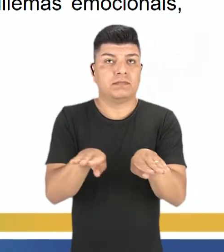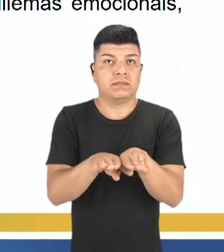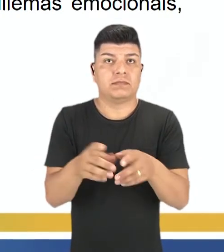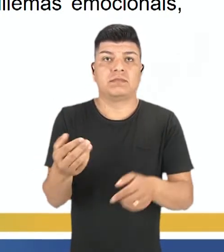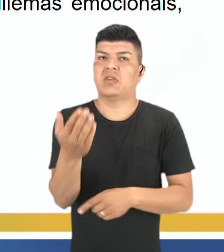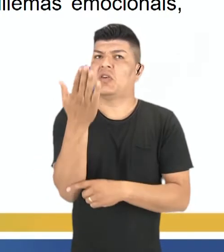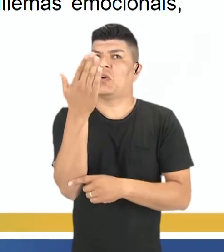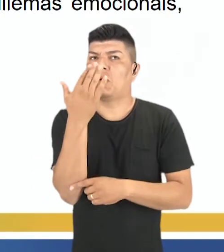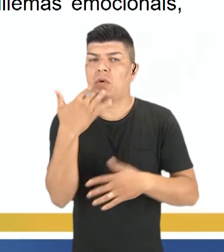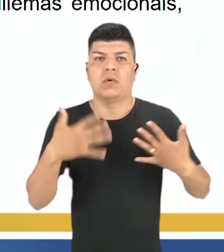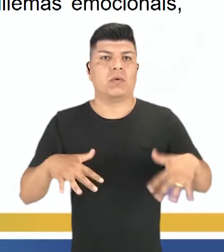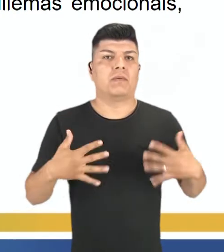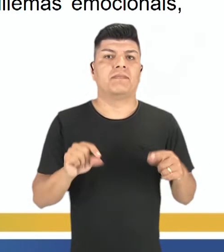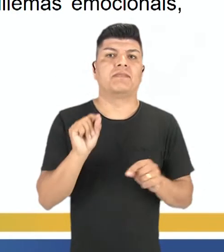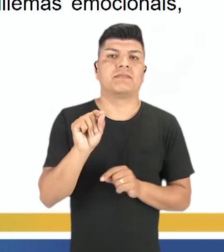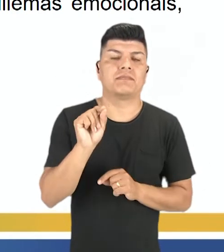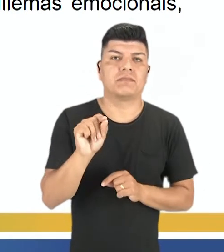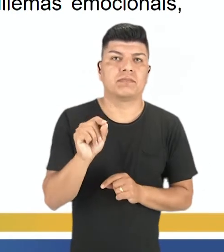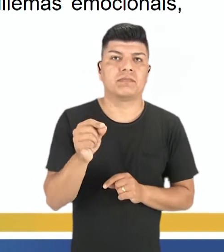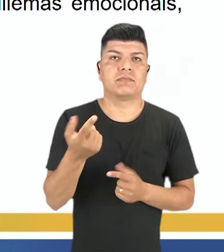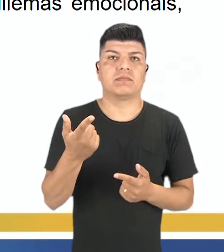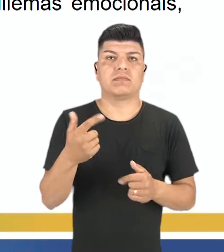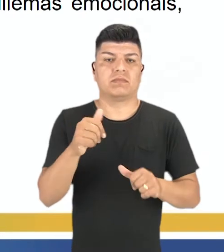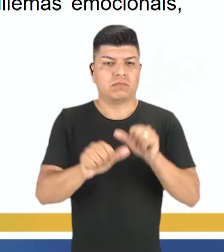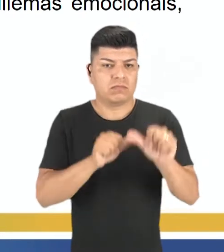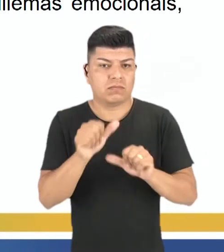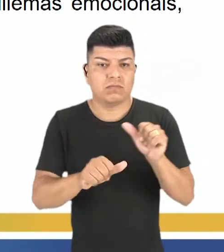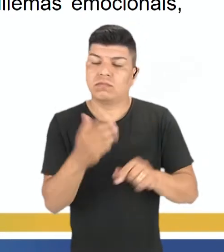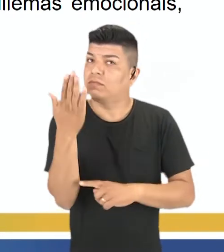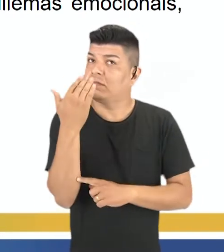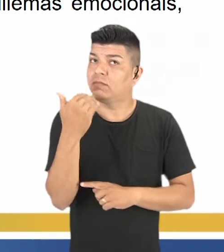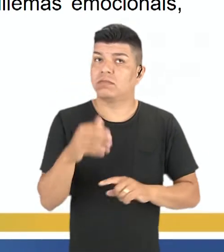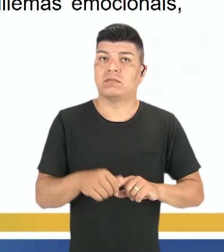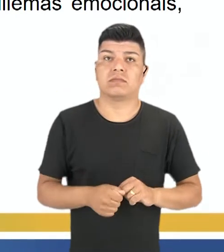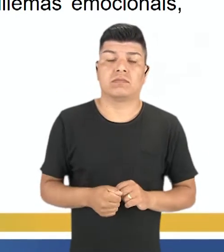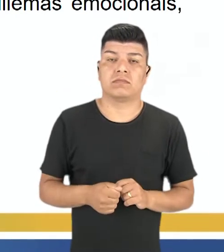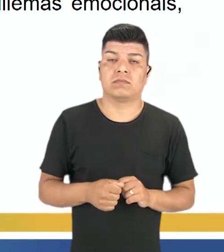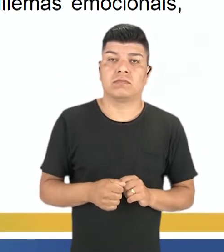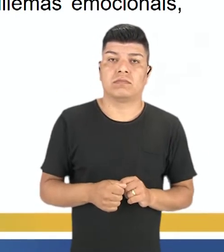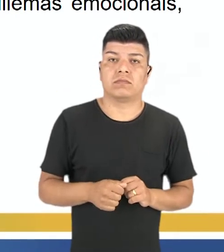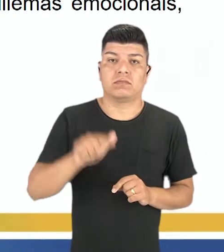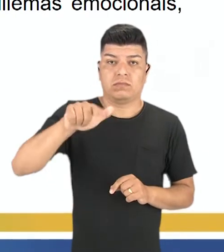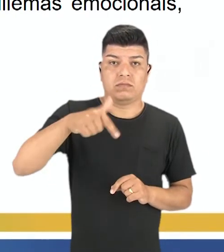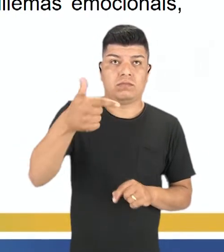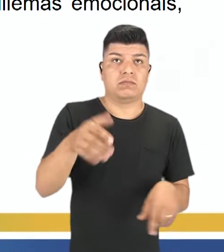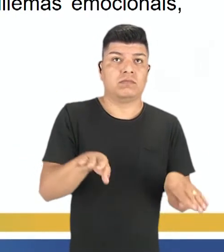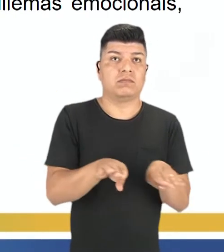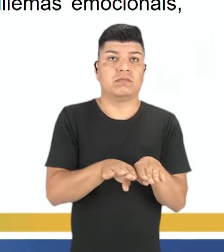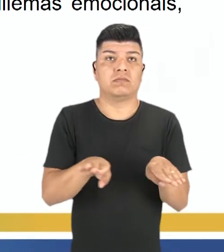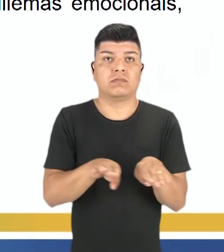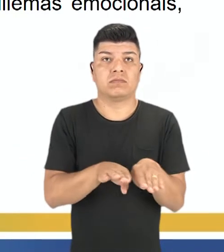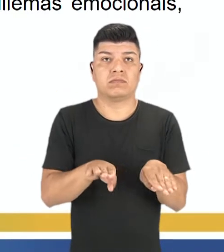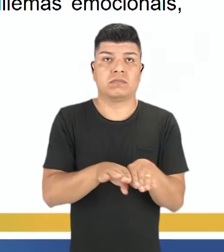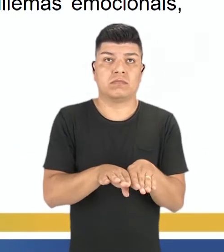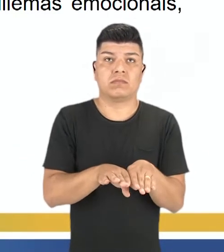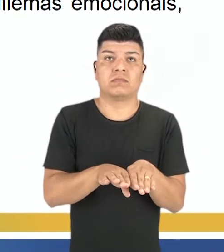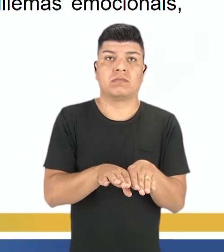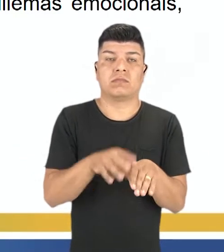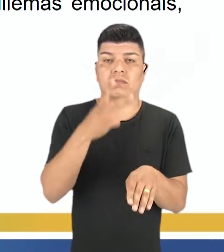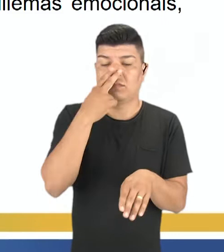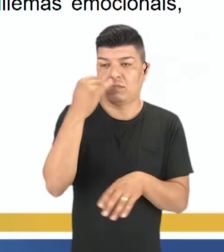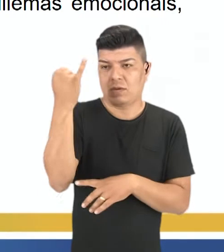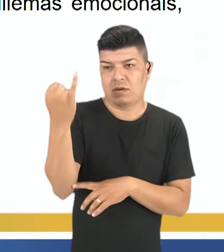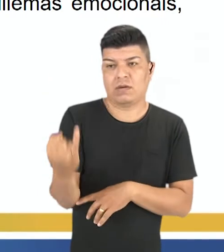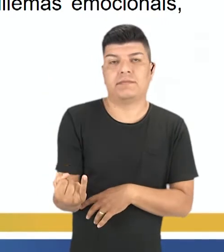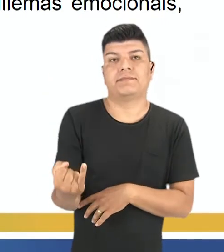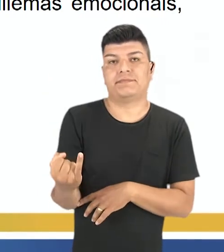faz parte da tríade clássica dos transtornos alimentares. Com inversão das outras que tendem a pessoa ficar magra,